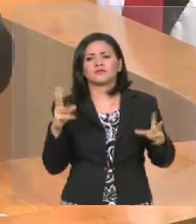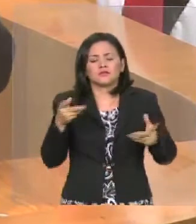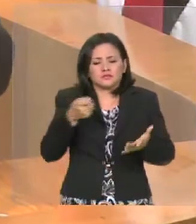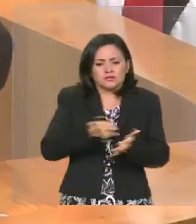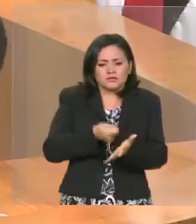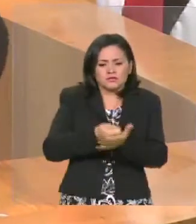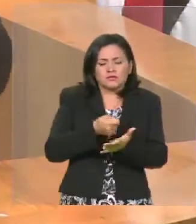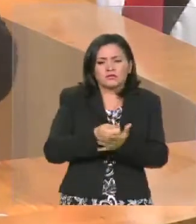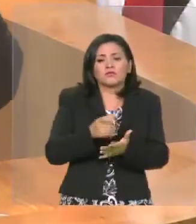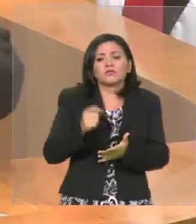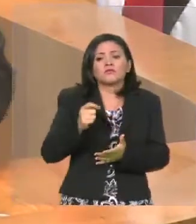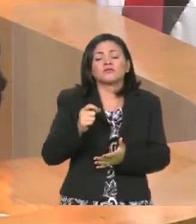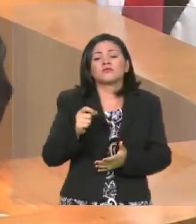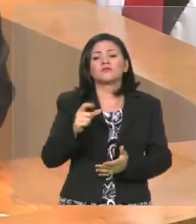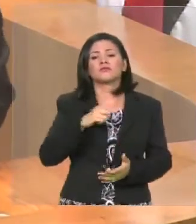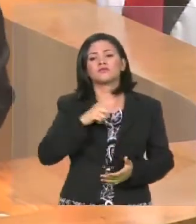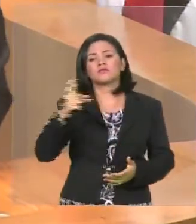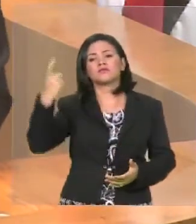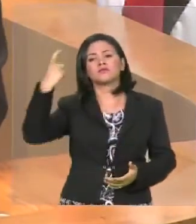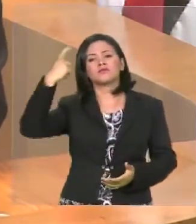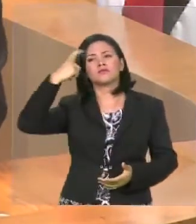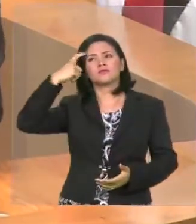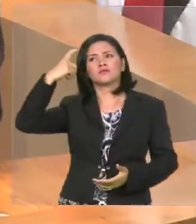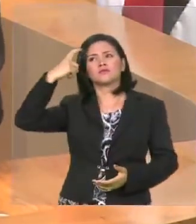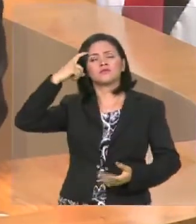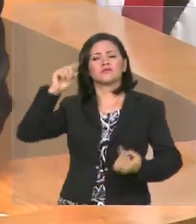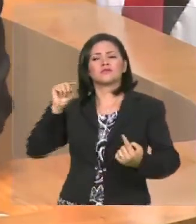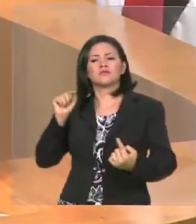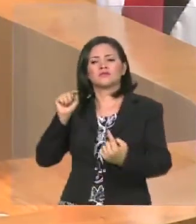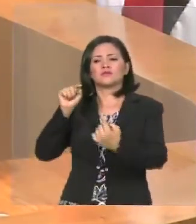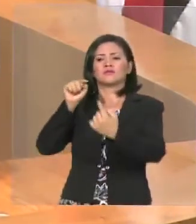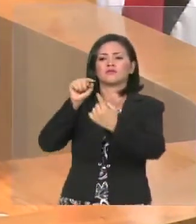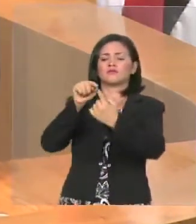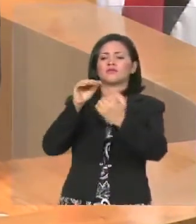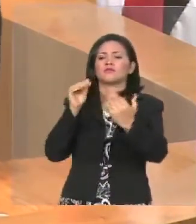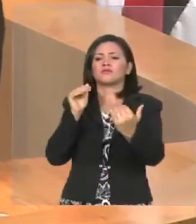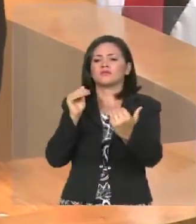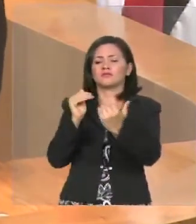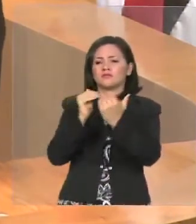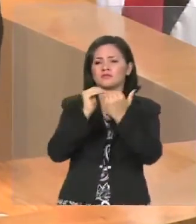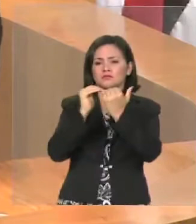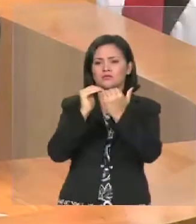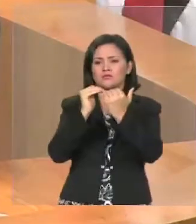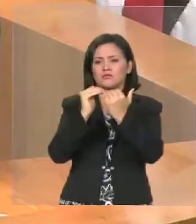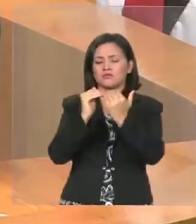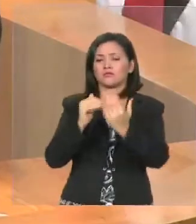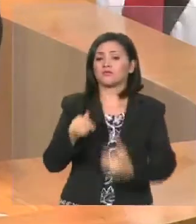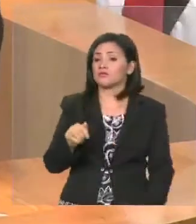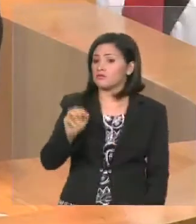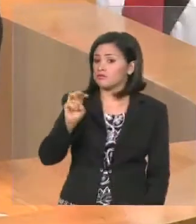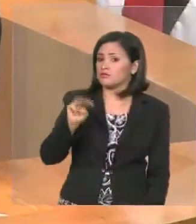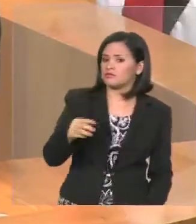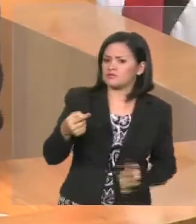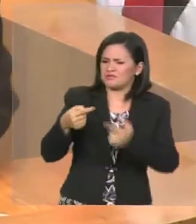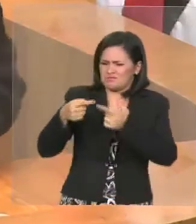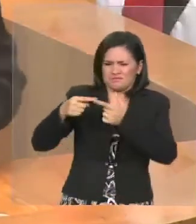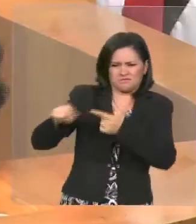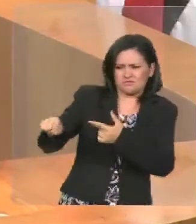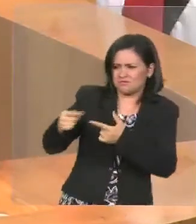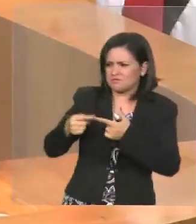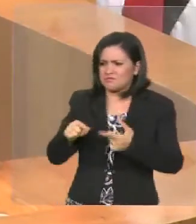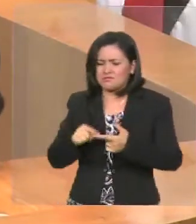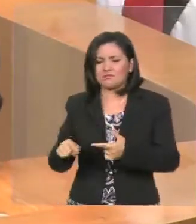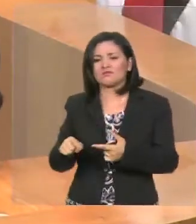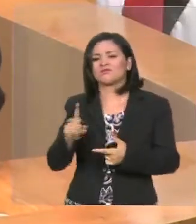onde quem ousa divergir, quem ousa destoar é desqualificado, é massacrado,